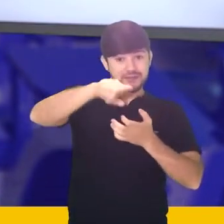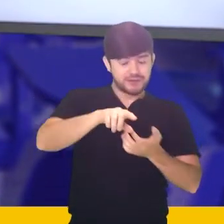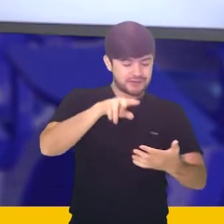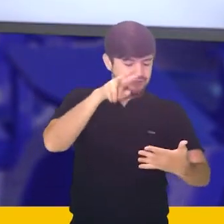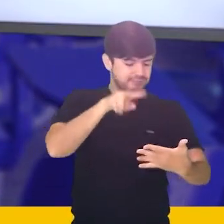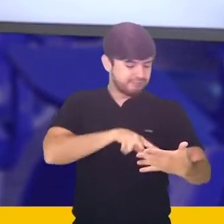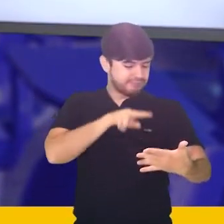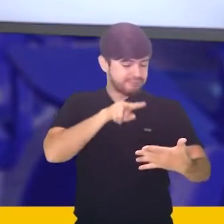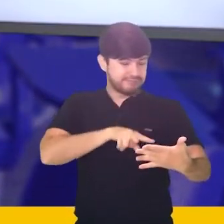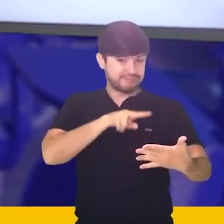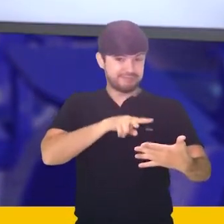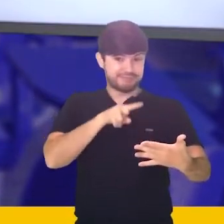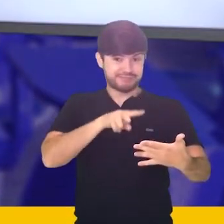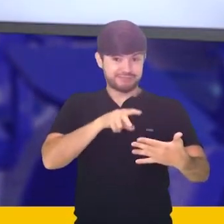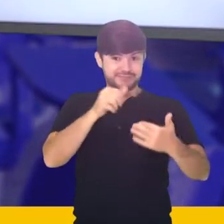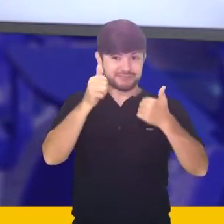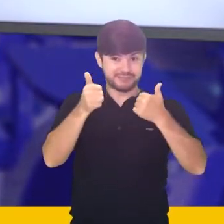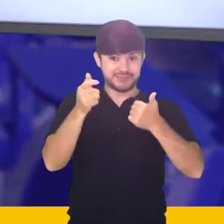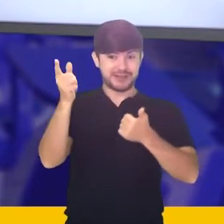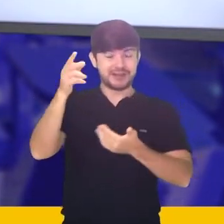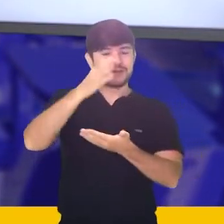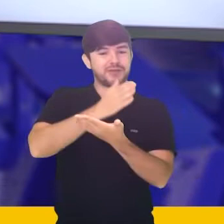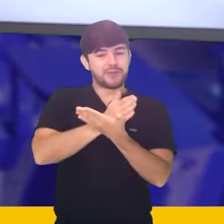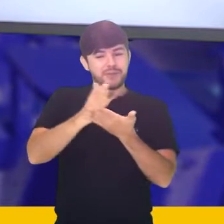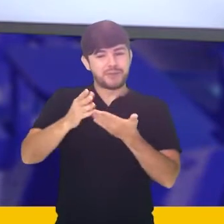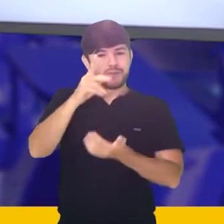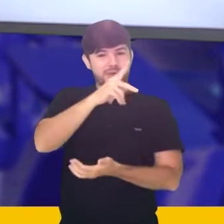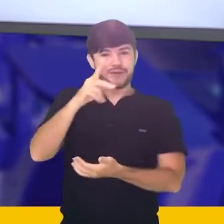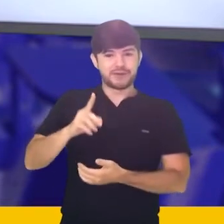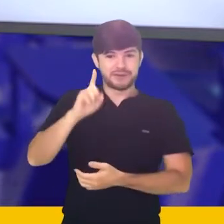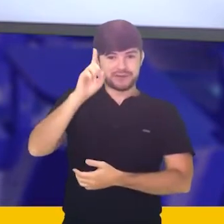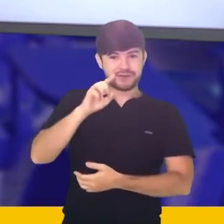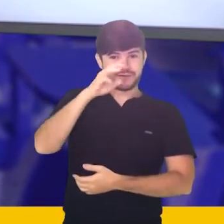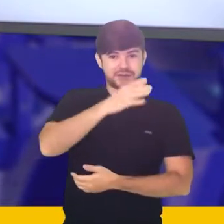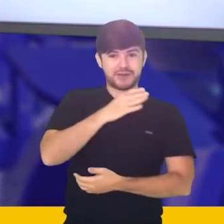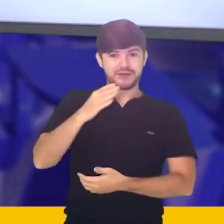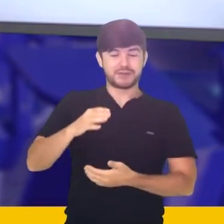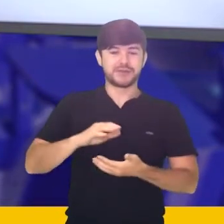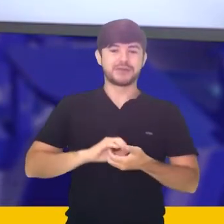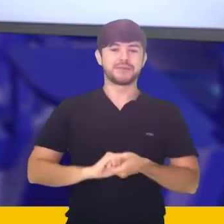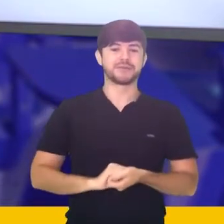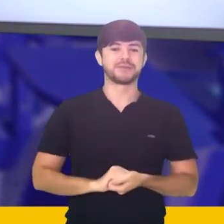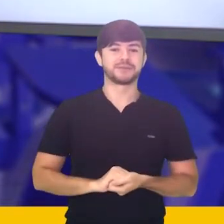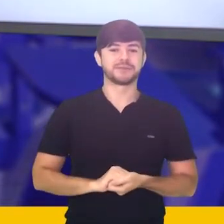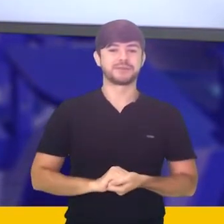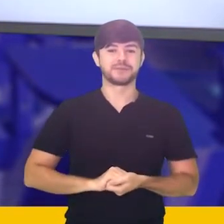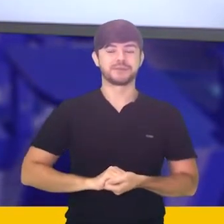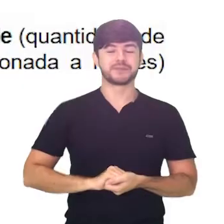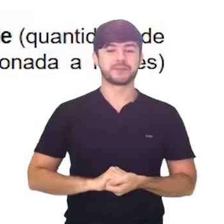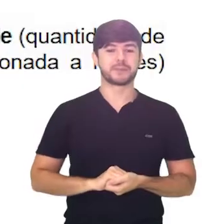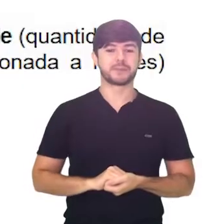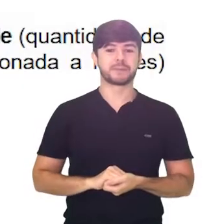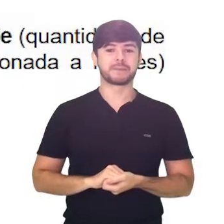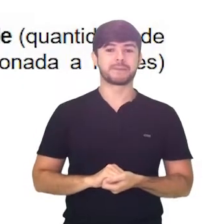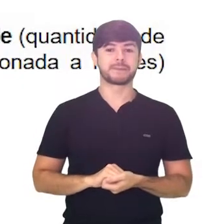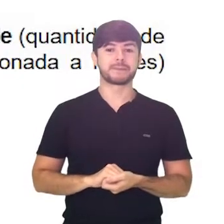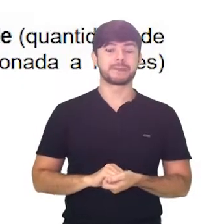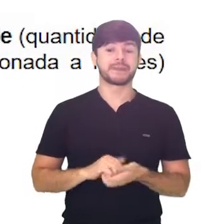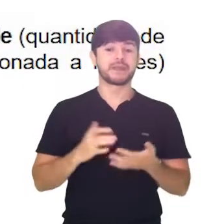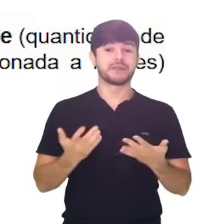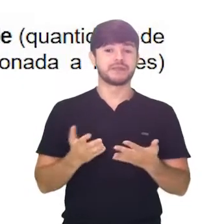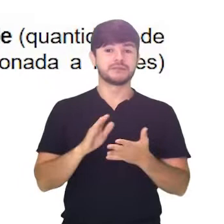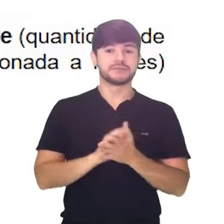caderno de atividades. Eu vou começar a leitura então em 3, tá bom? 1, 2, 3, valendo, vamos lá.